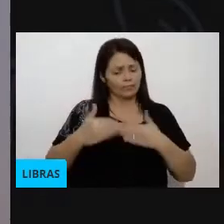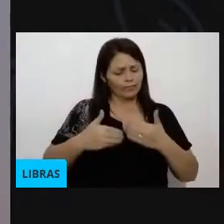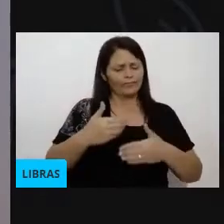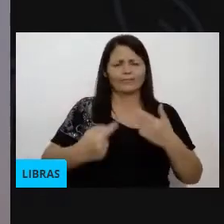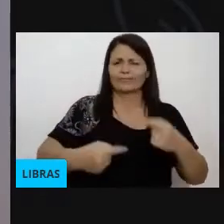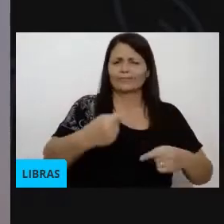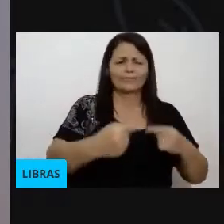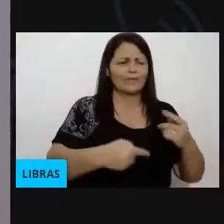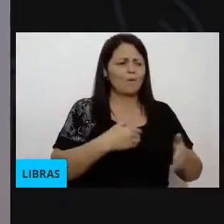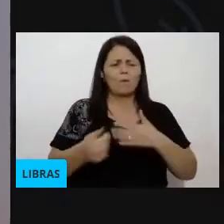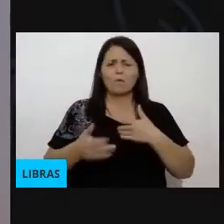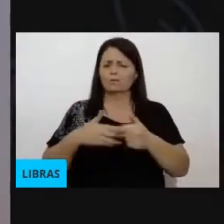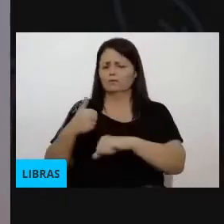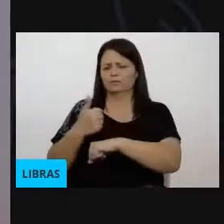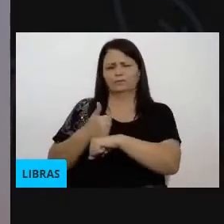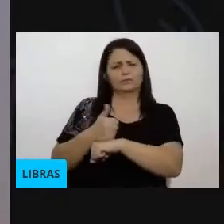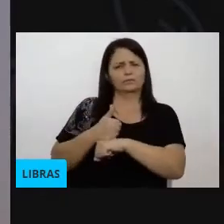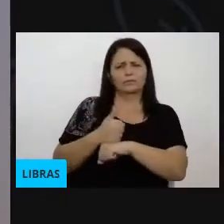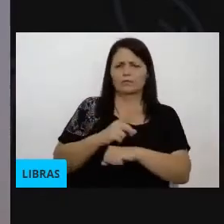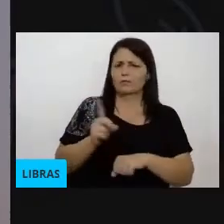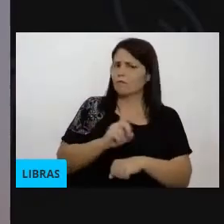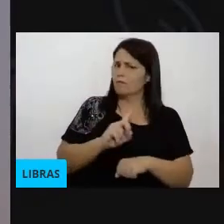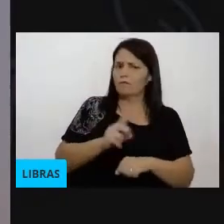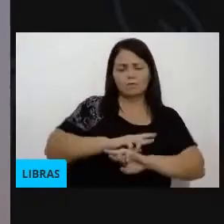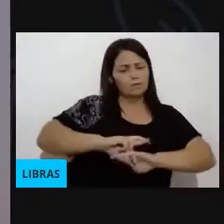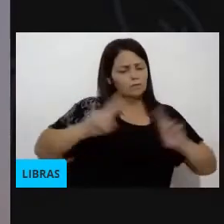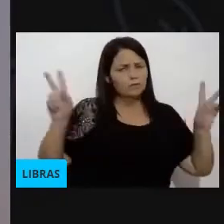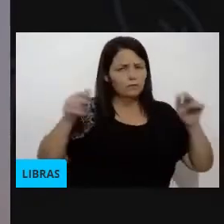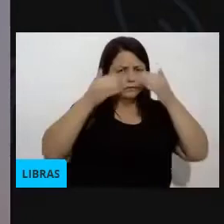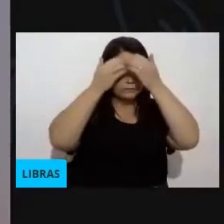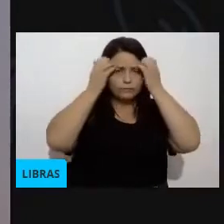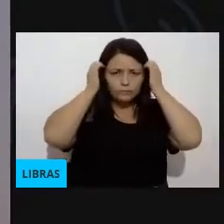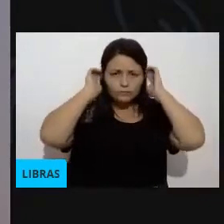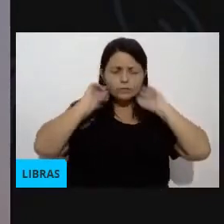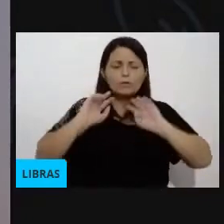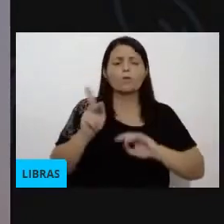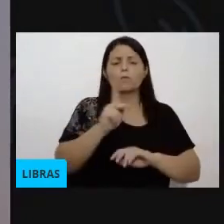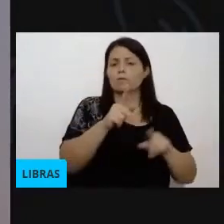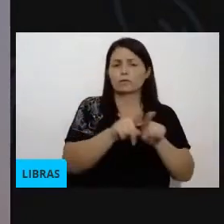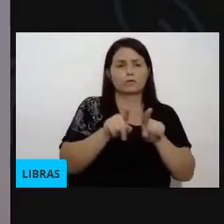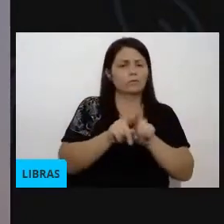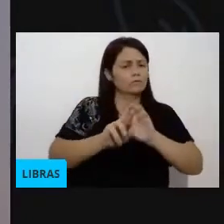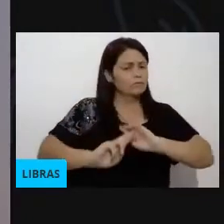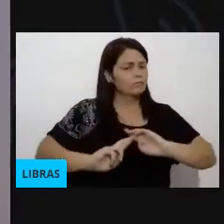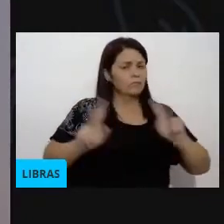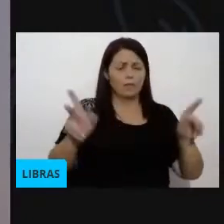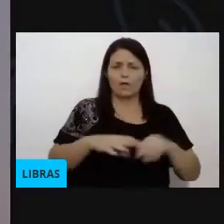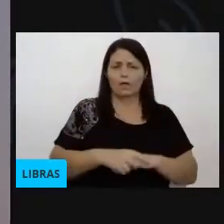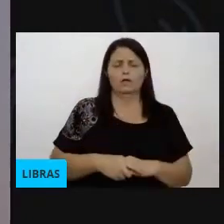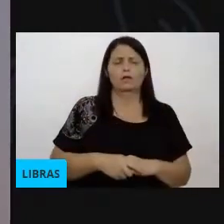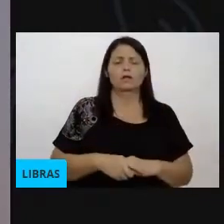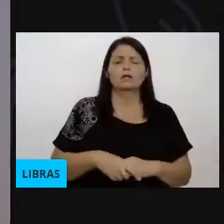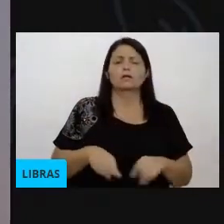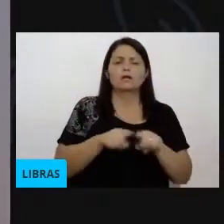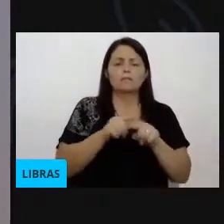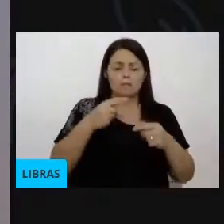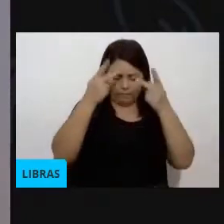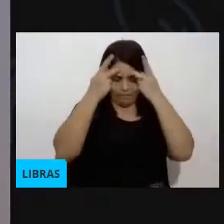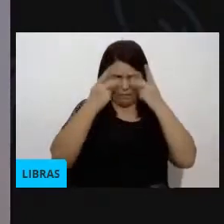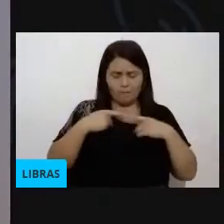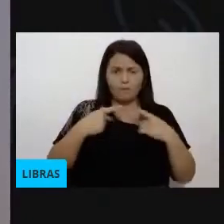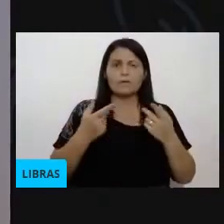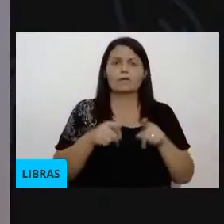qualquer profissional que diga que é. Não, não é. Como não é para o professor também. Como não é para mim também,